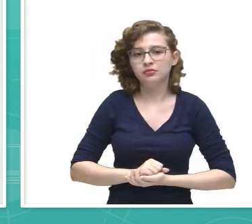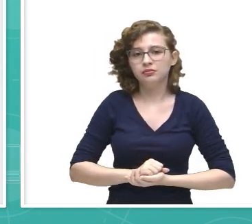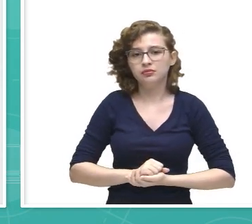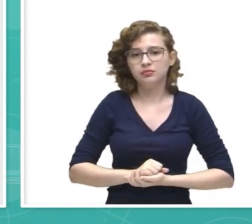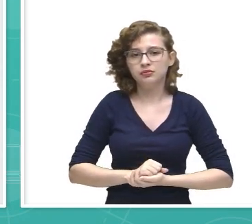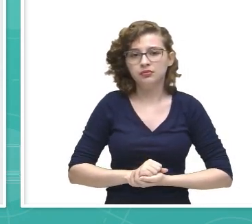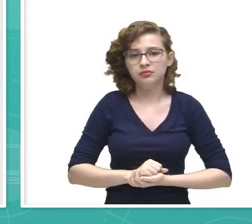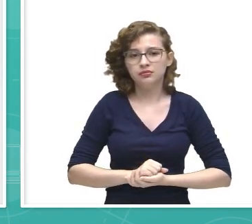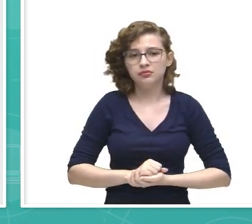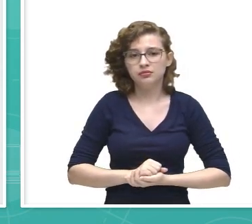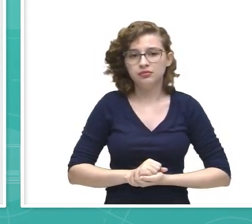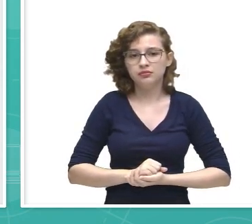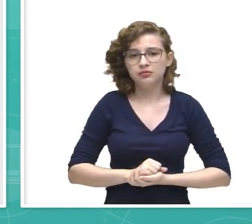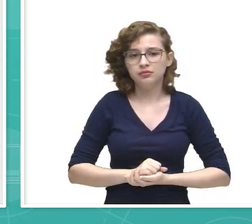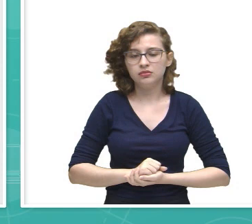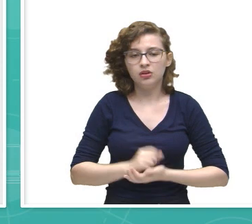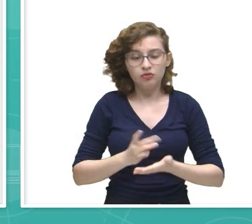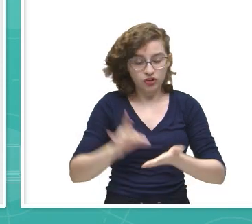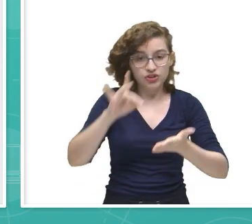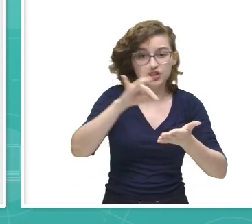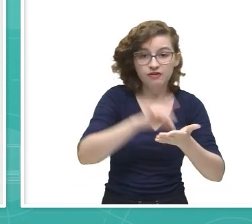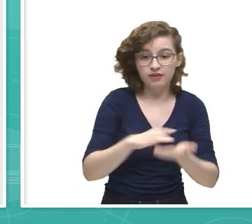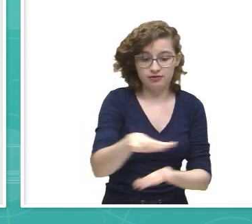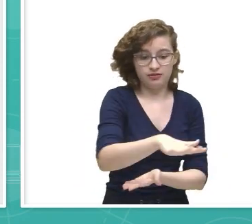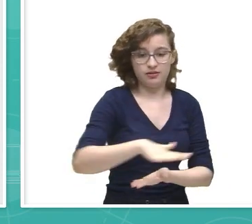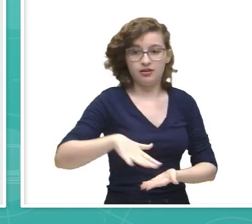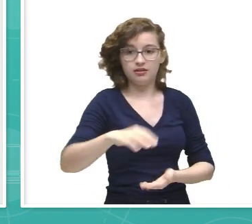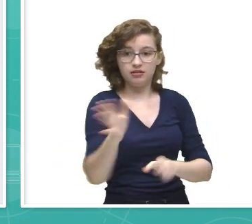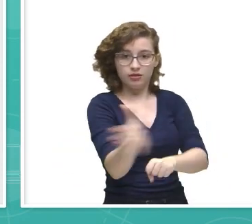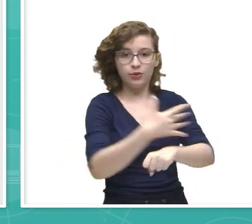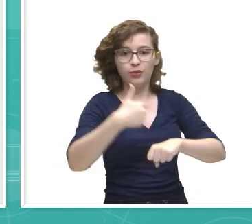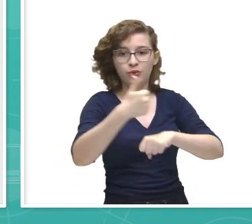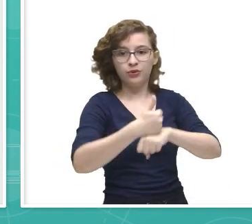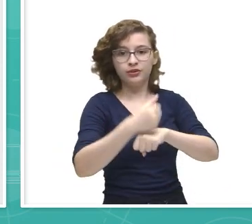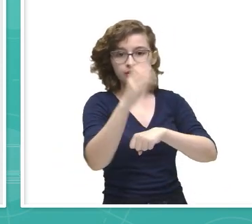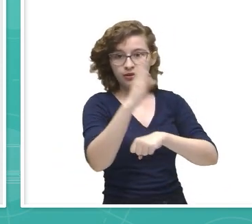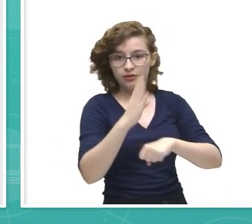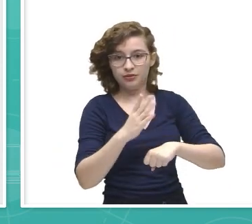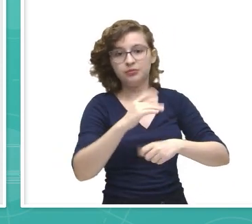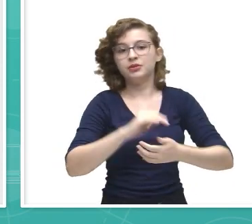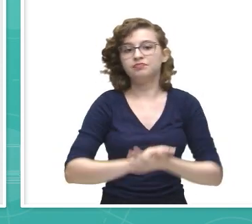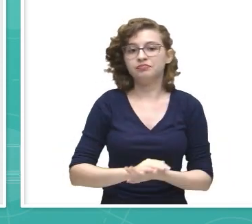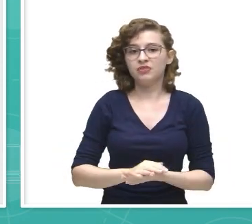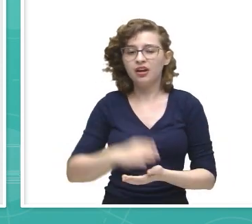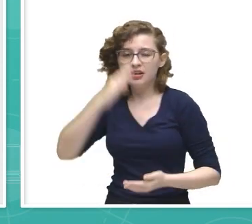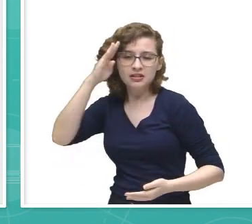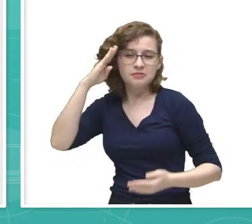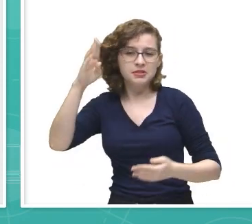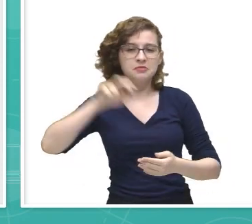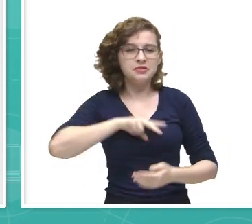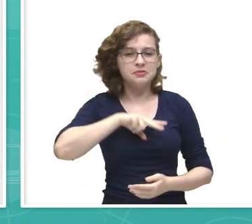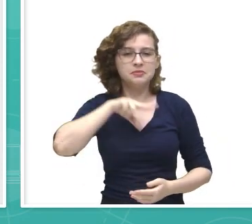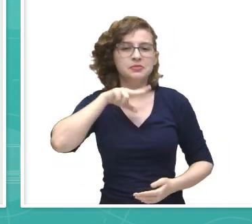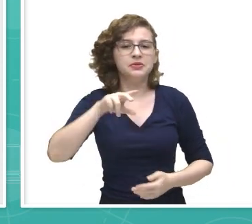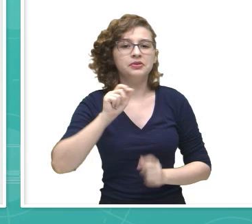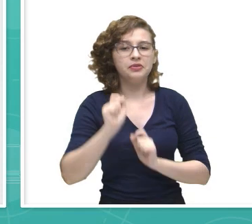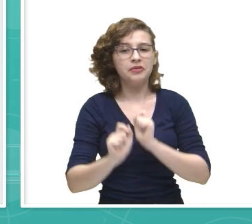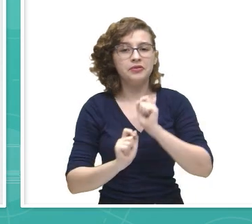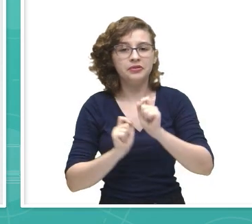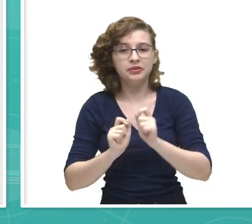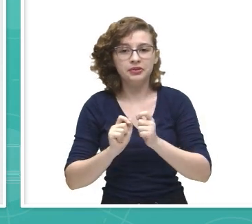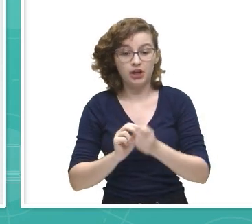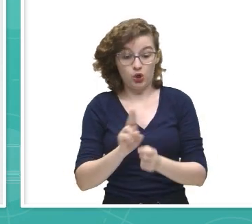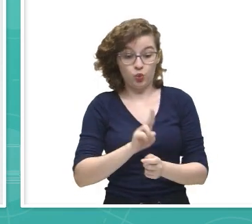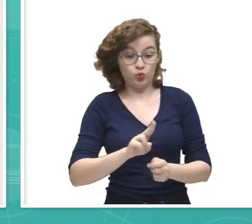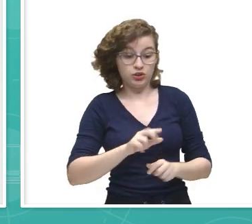poucos empreendimentos foram efetivados no território colonial. As principais realizações portuguesas, utilizando a